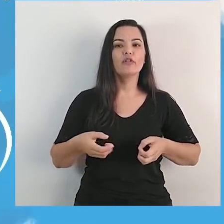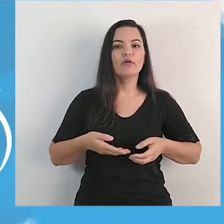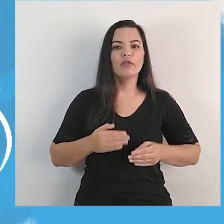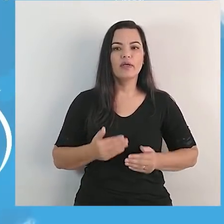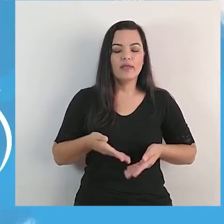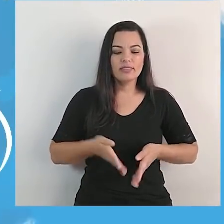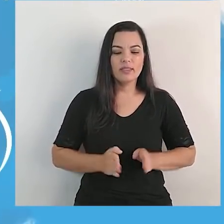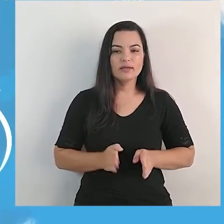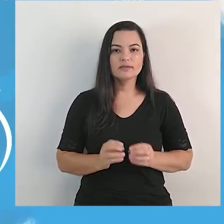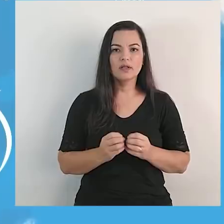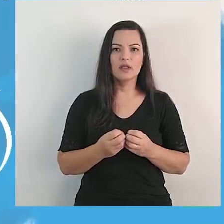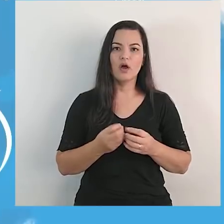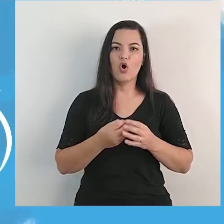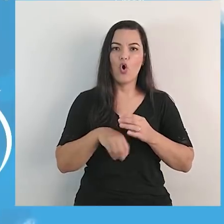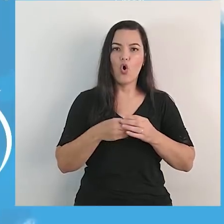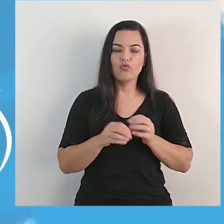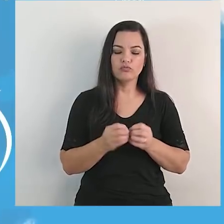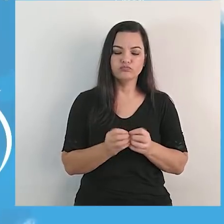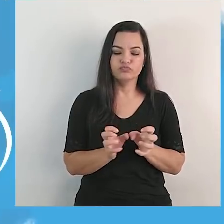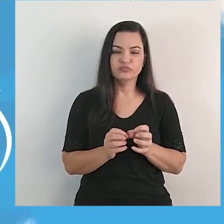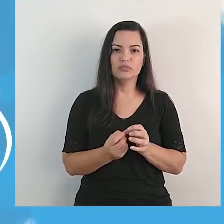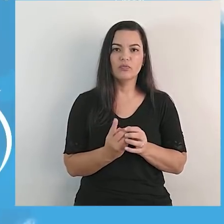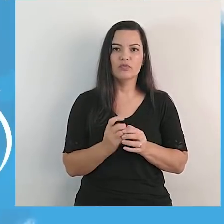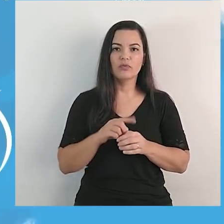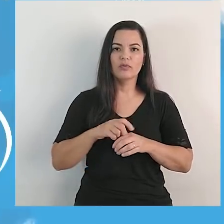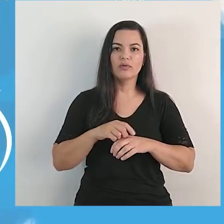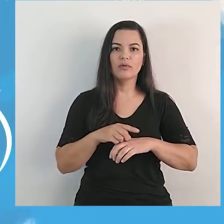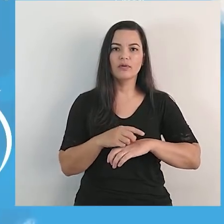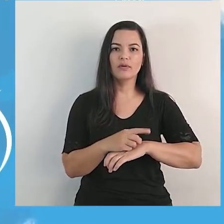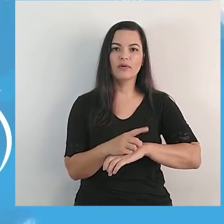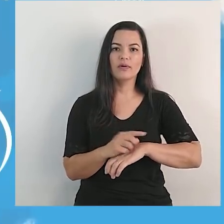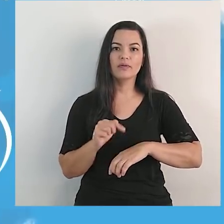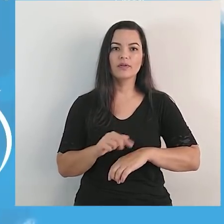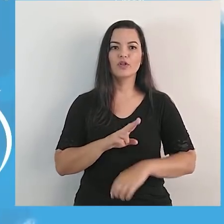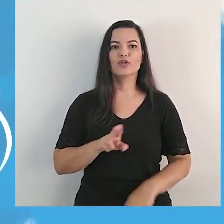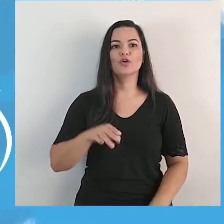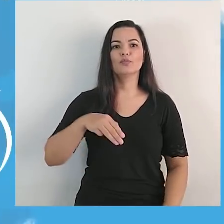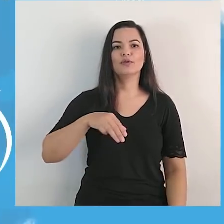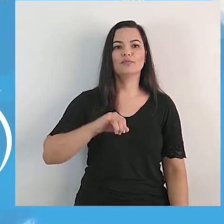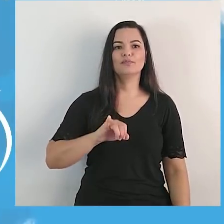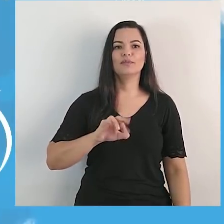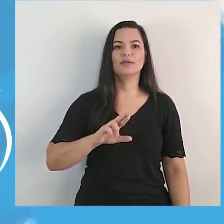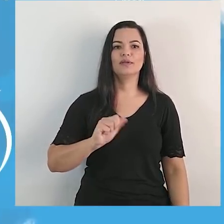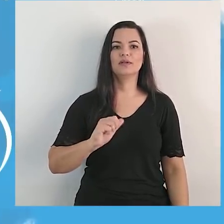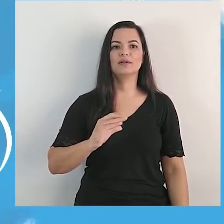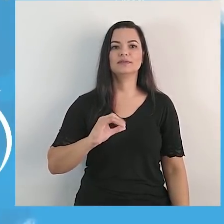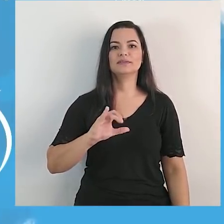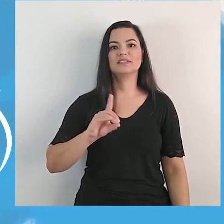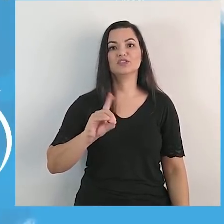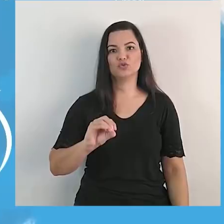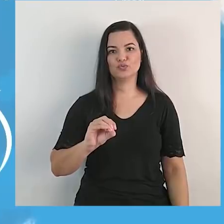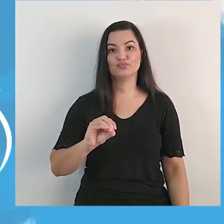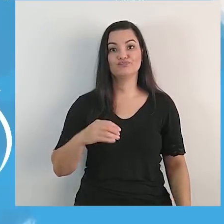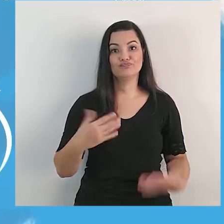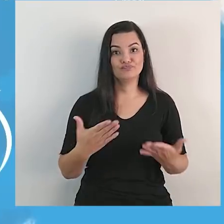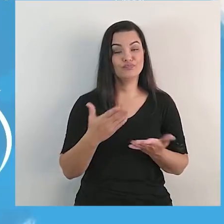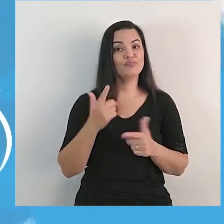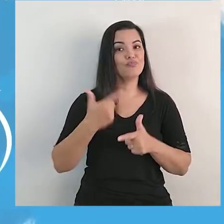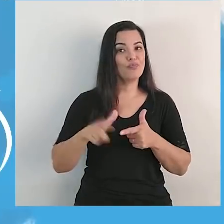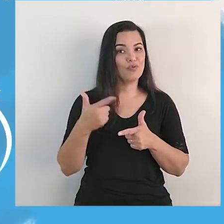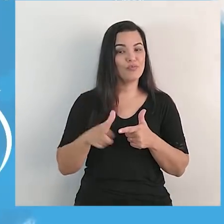que no seu estágio inicial recebem o nome de miracídio. Aí nós temos um grande